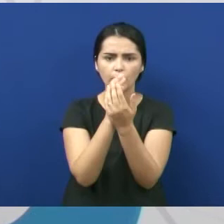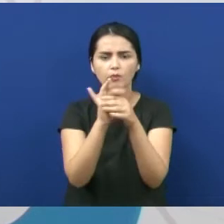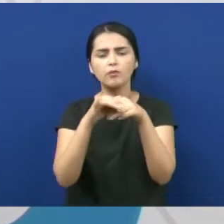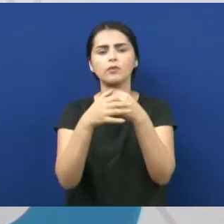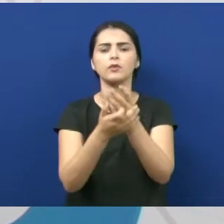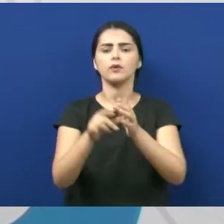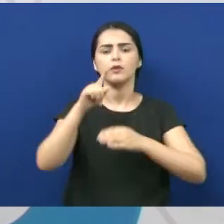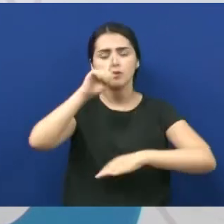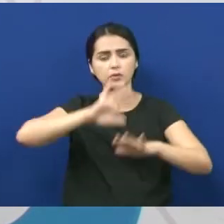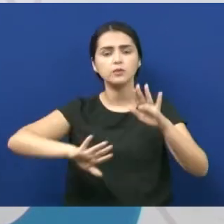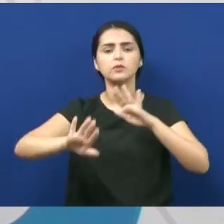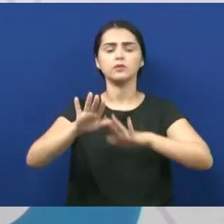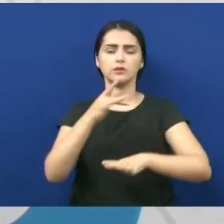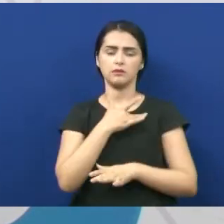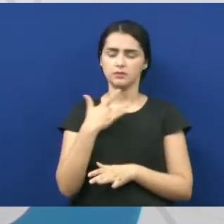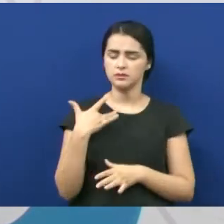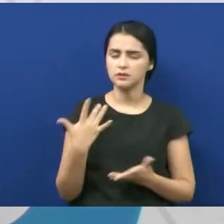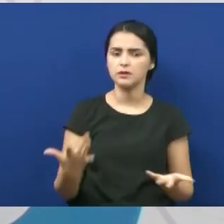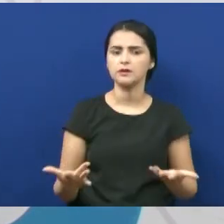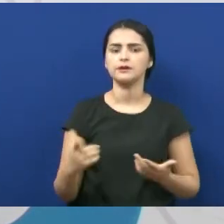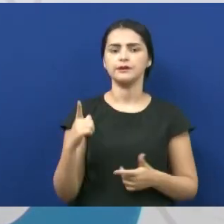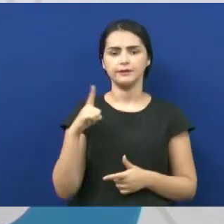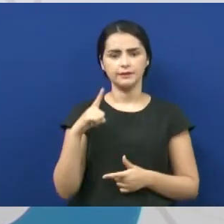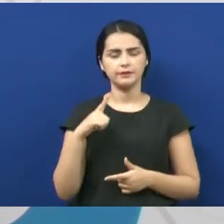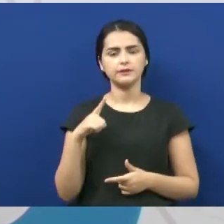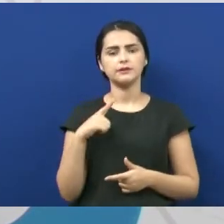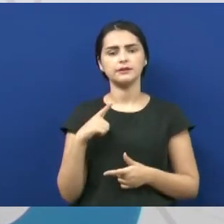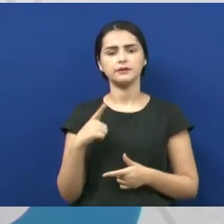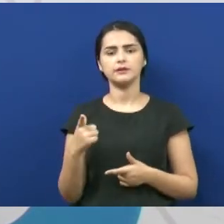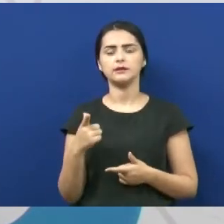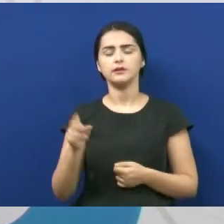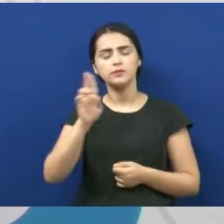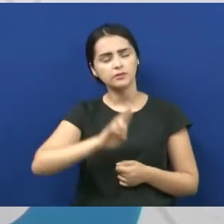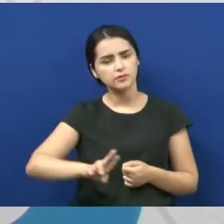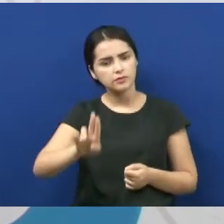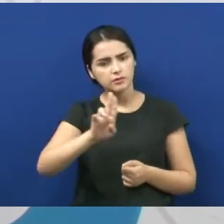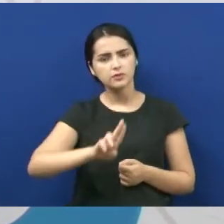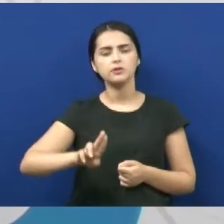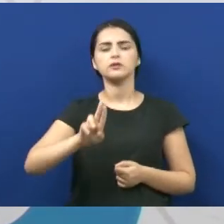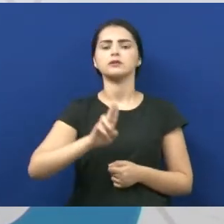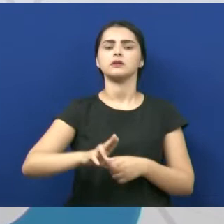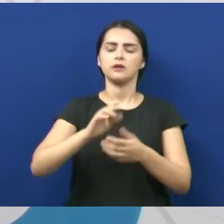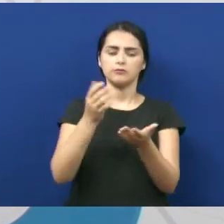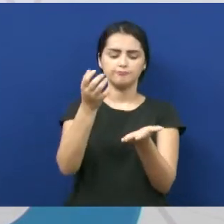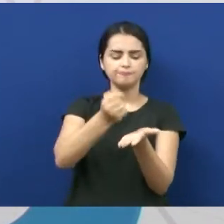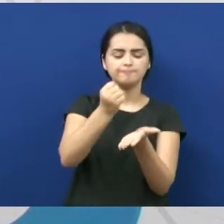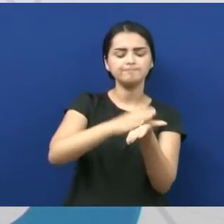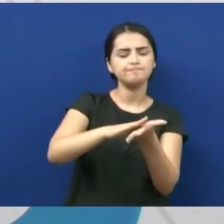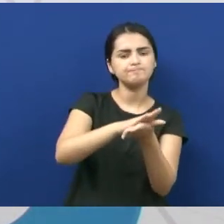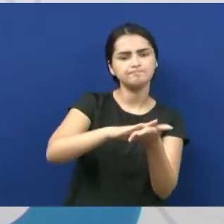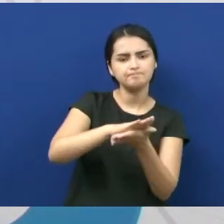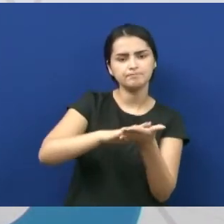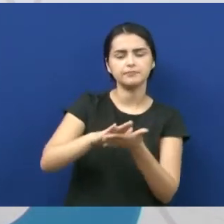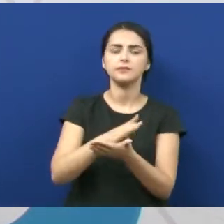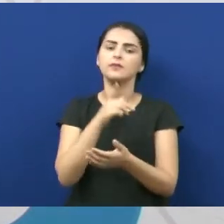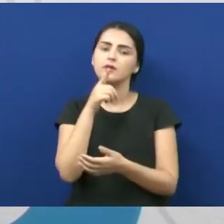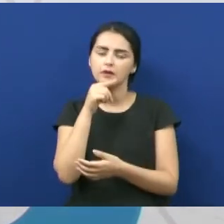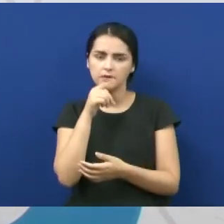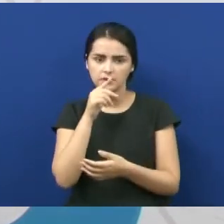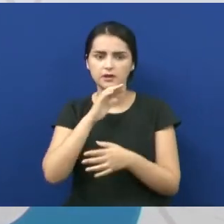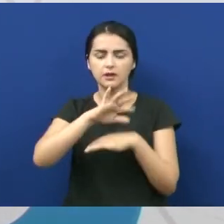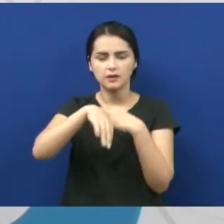cuidados que nós temos tomado com a nossa saúde, temos que lançar mão desses detergentes, do sabão e da água, que faz parte